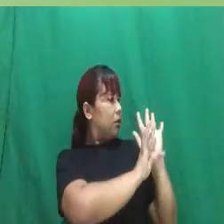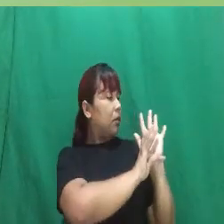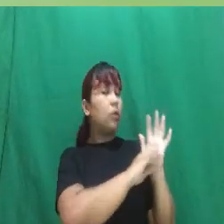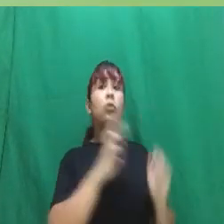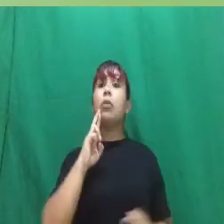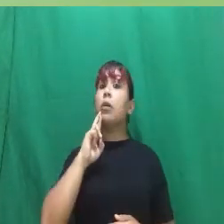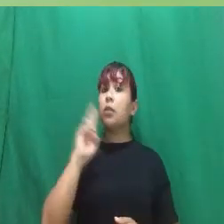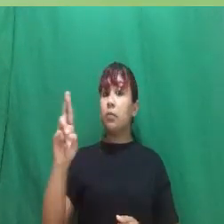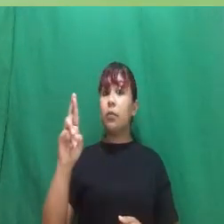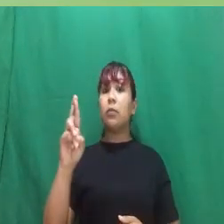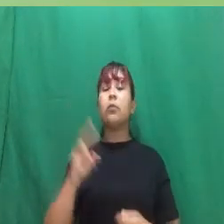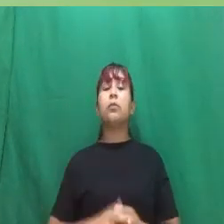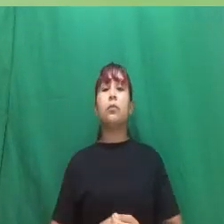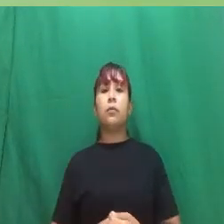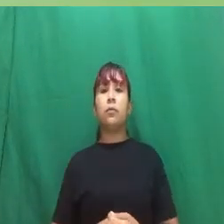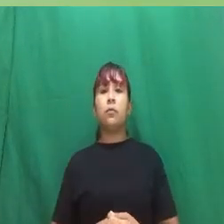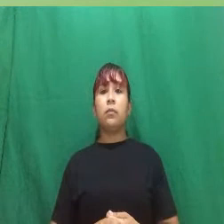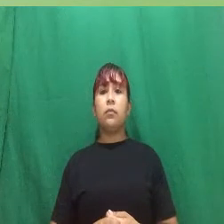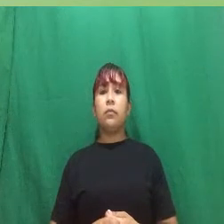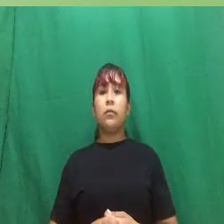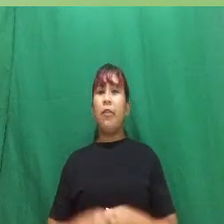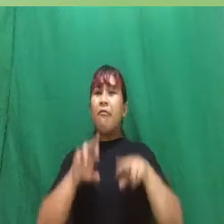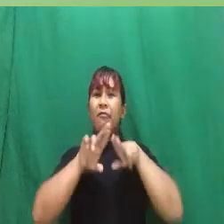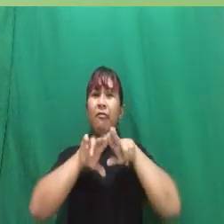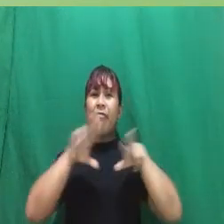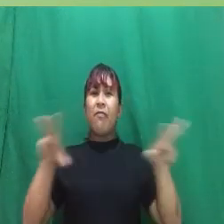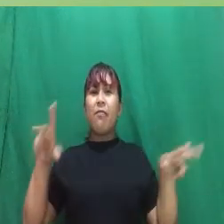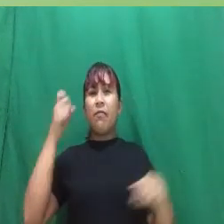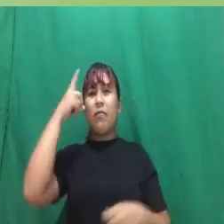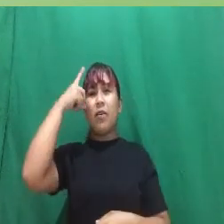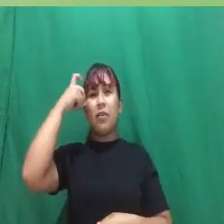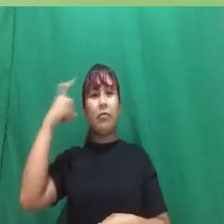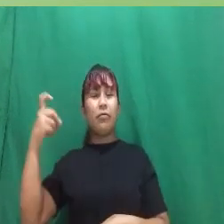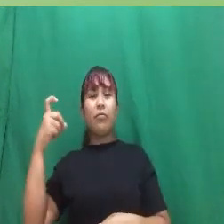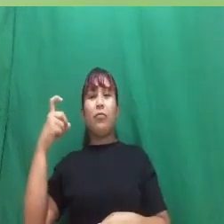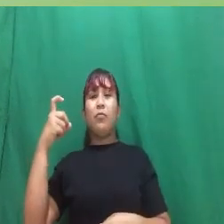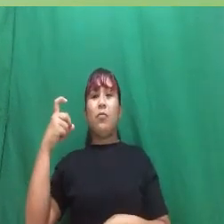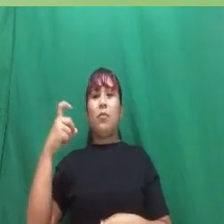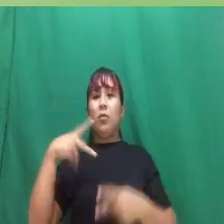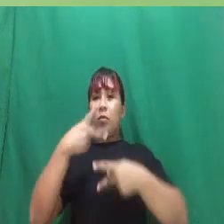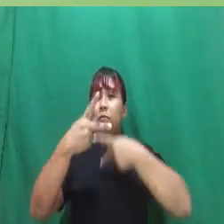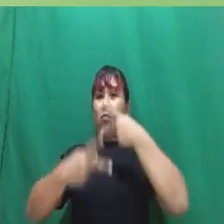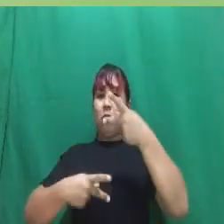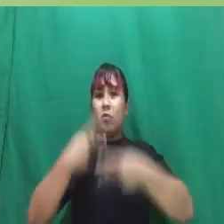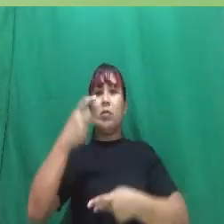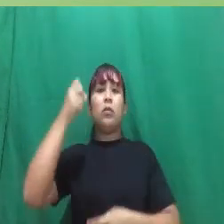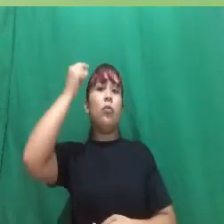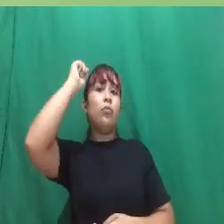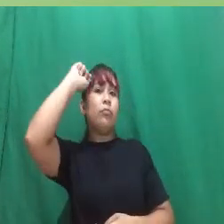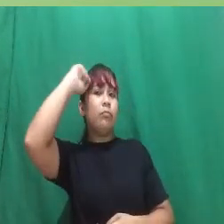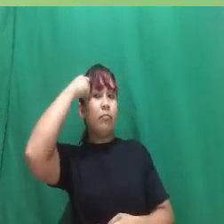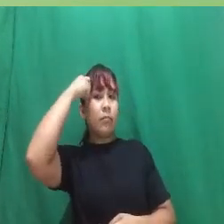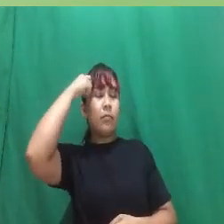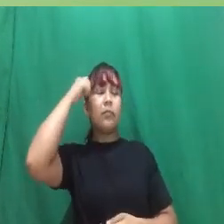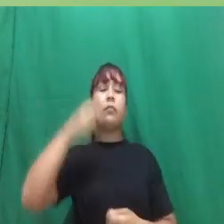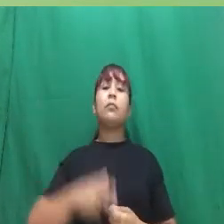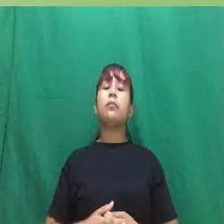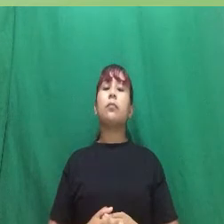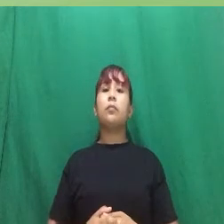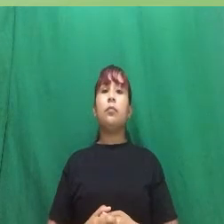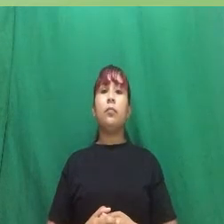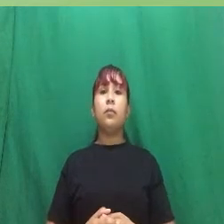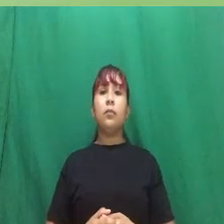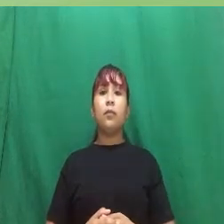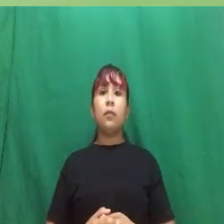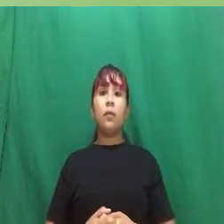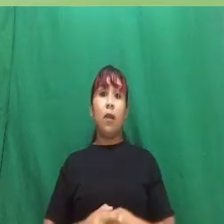no Brasil. Inclusive, o professor Silvio Almeida, né, que é um dos grandes teóricos sobre a